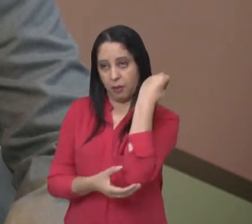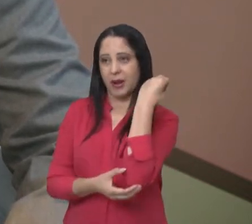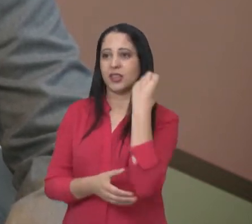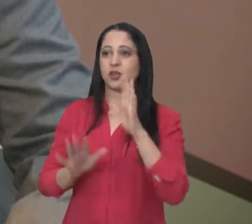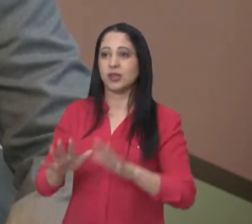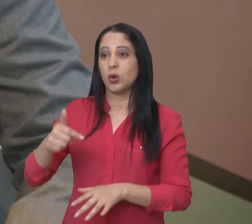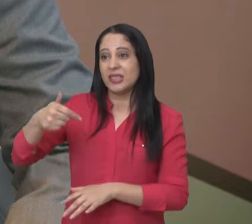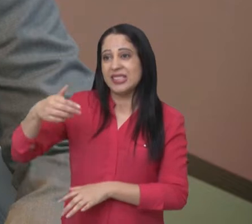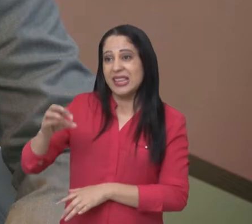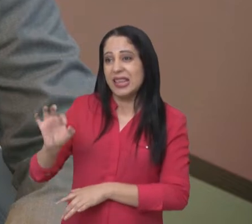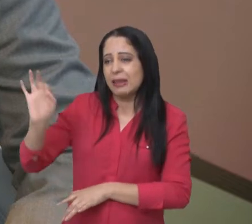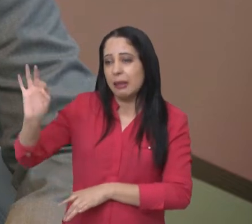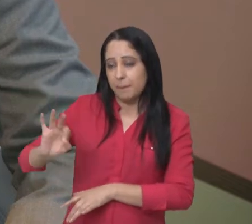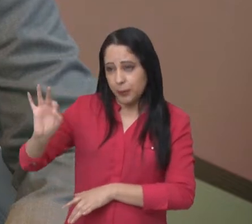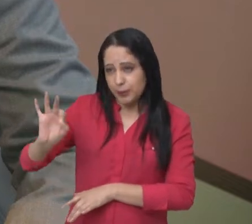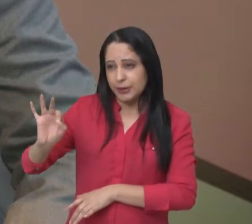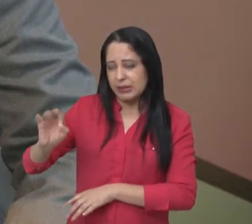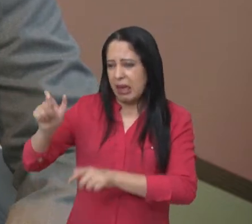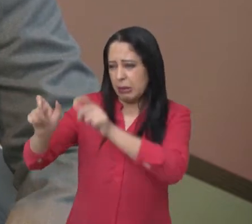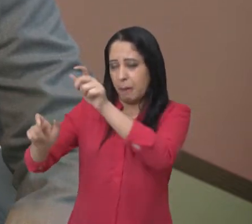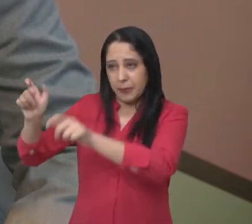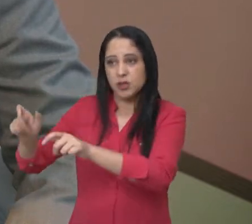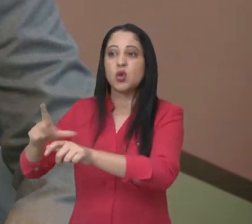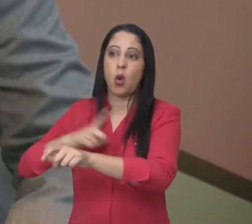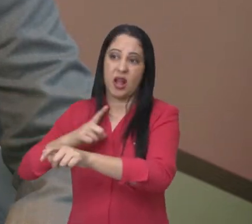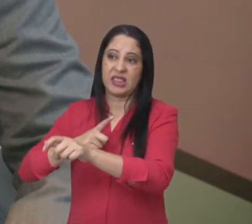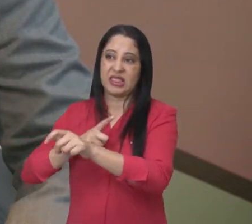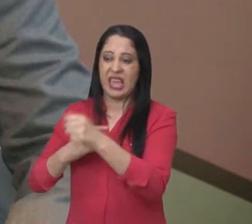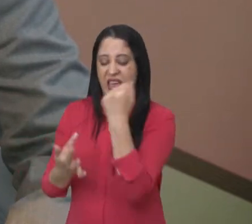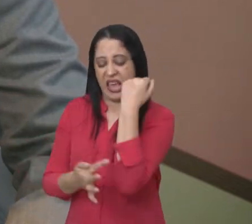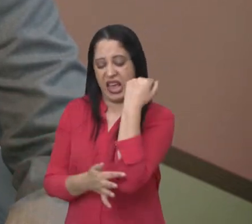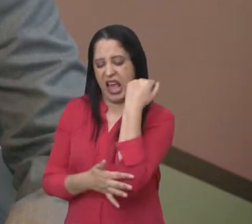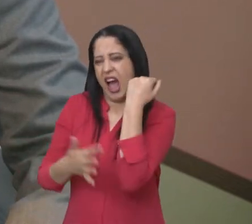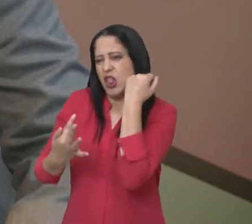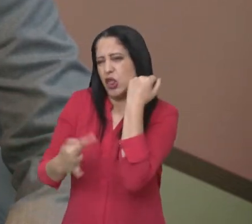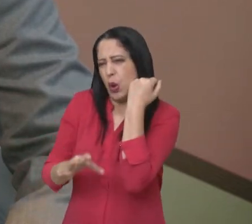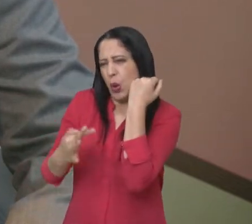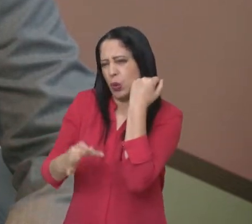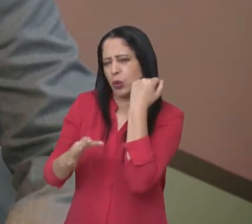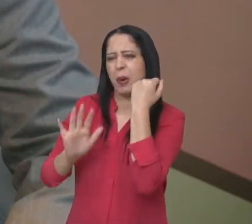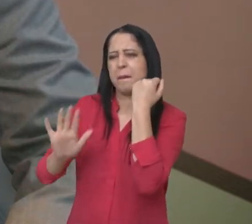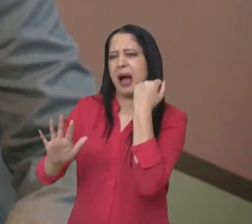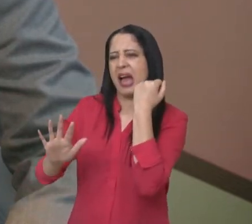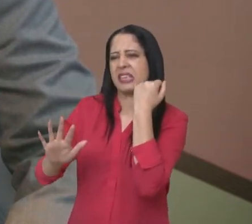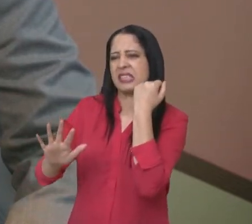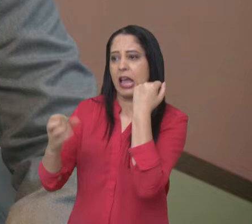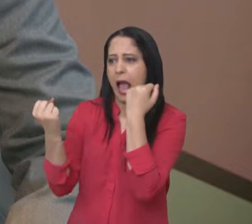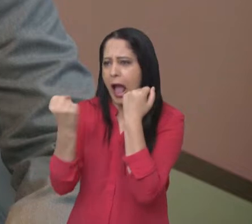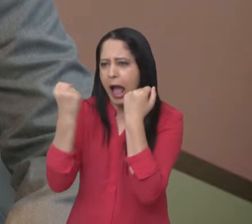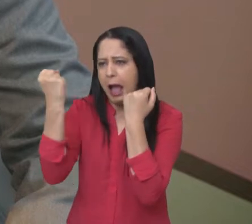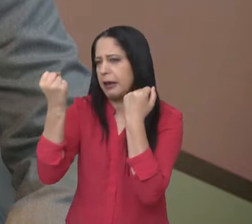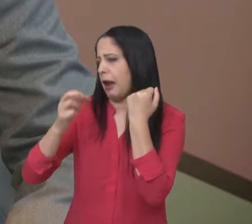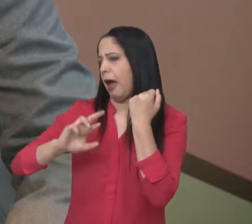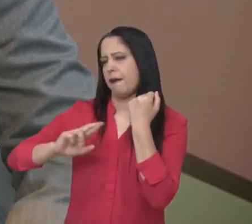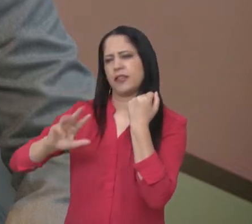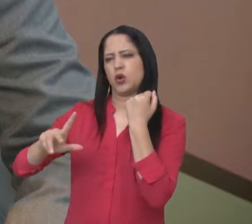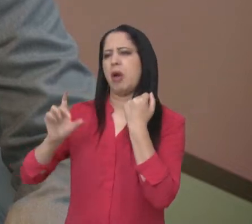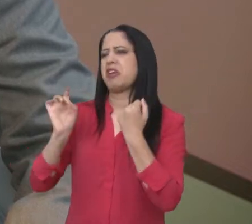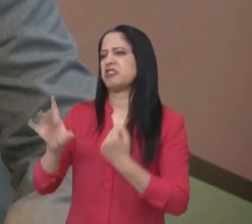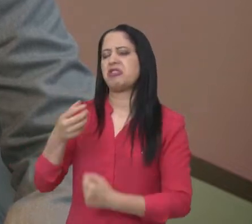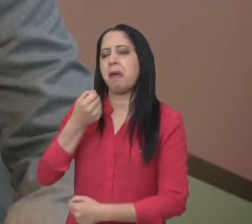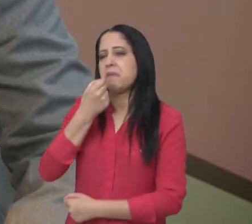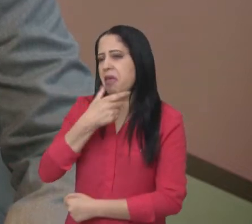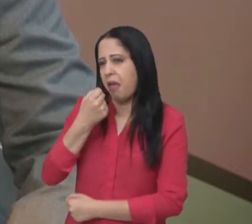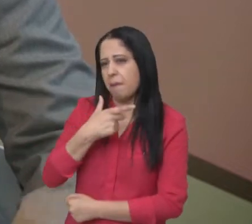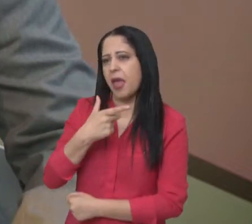algum tipo de dor lombar durante a vida. A grande maioria é benigna, vai precisar de tratamento às vezes somente com analgésico, anti-inflamatório e vai